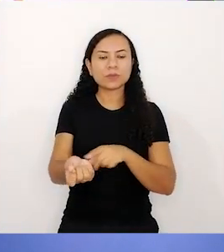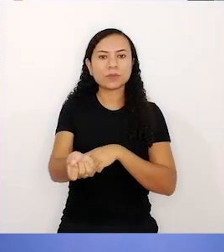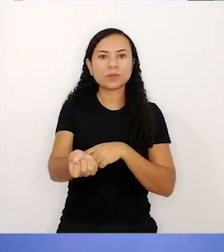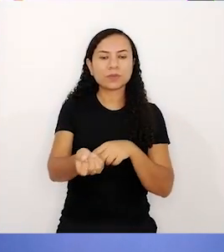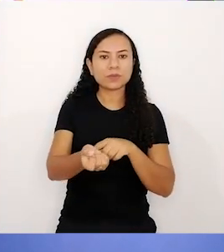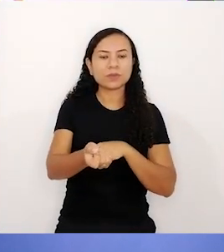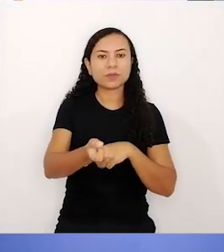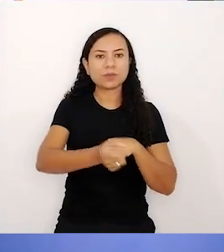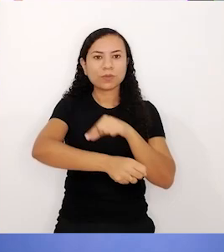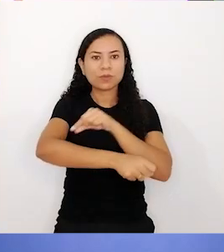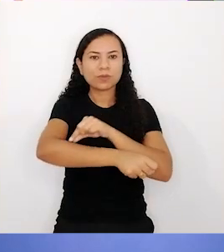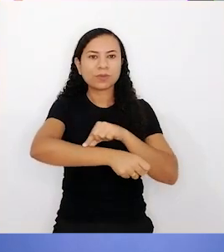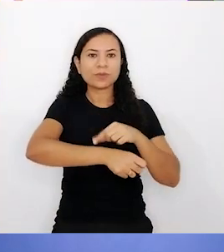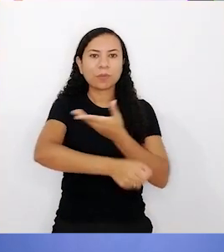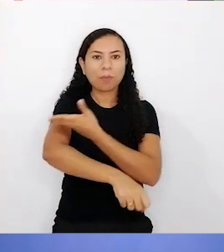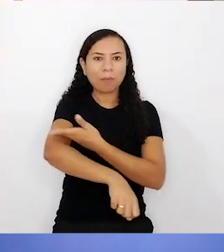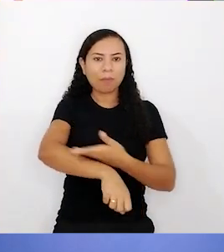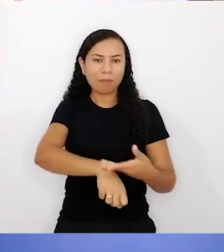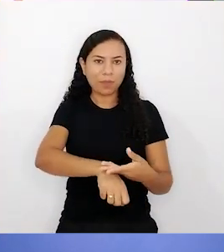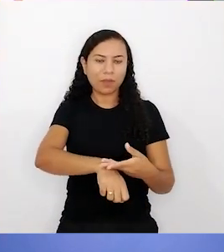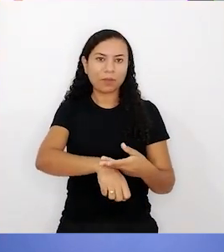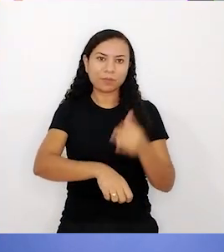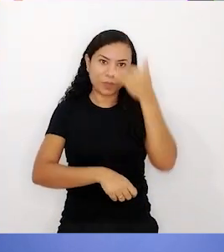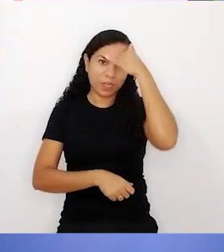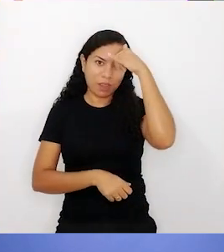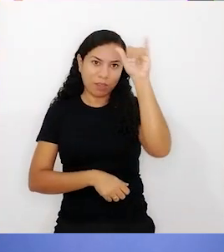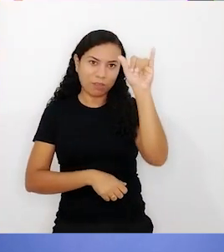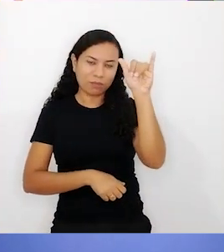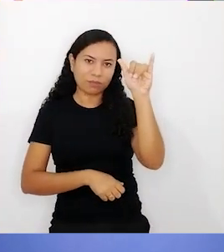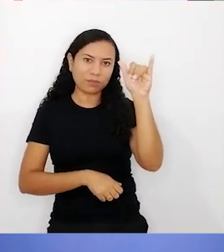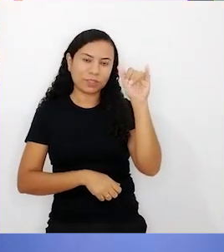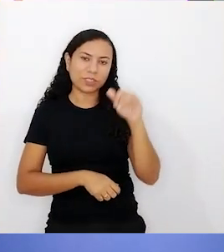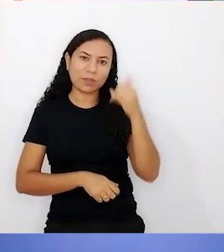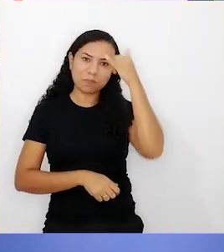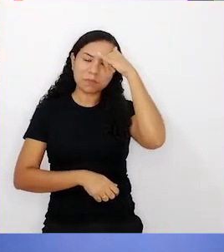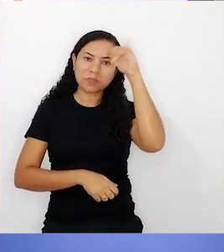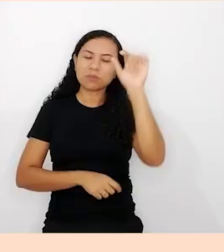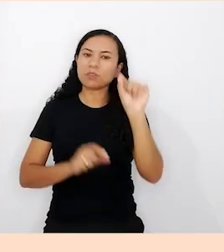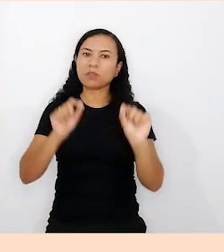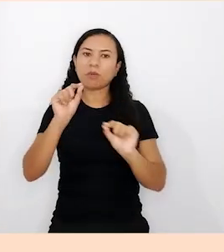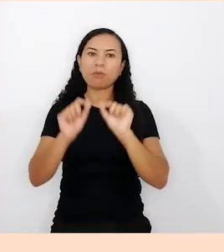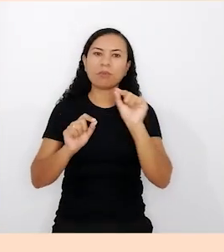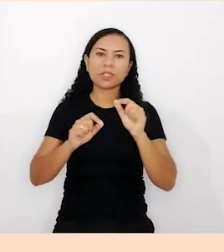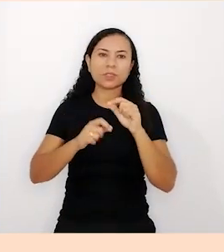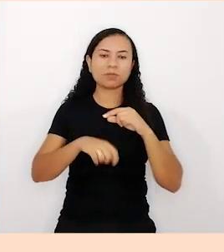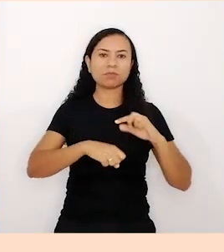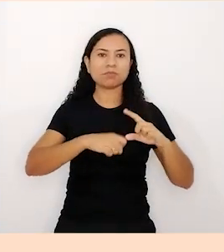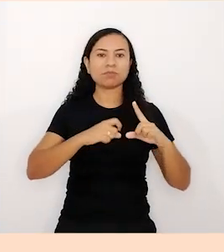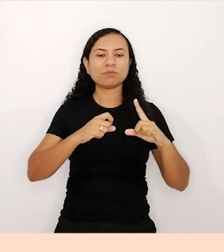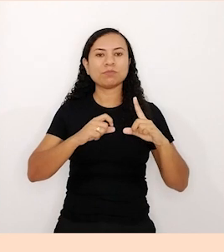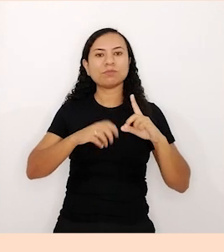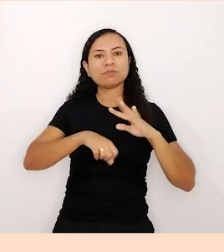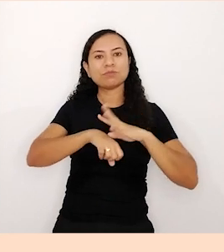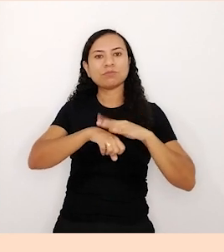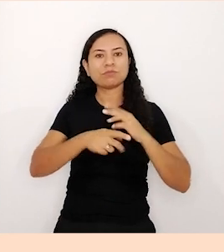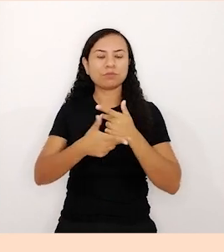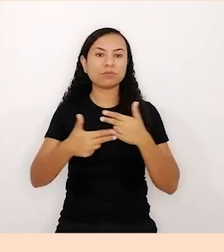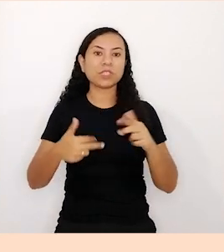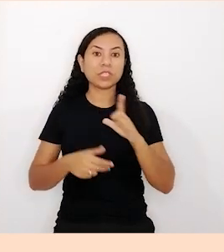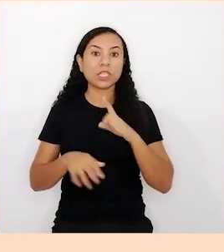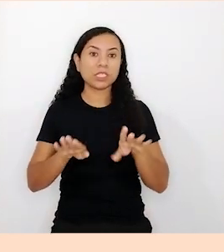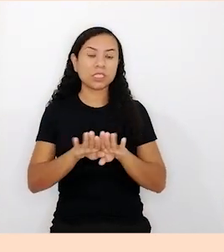vão combater micro-organismos. E as plaquetas, que são responsáveis